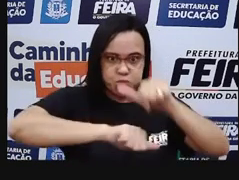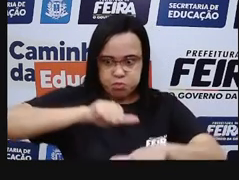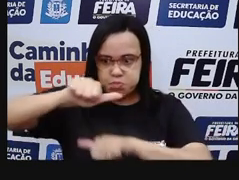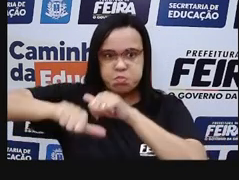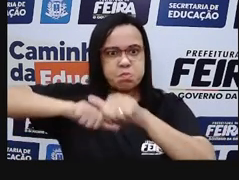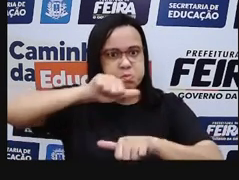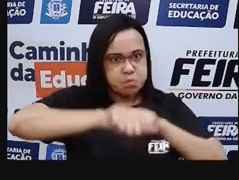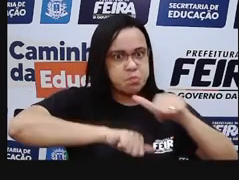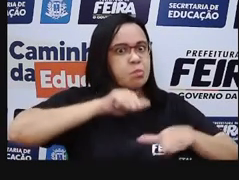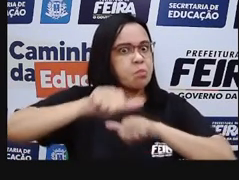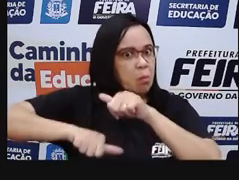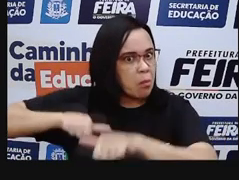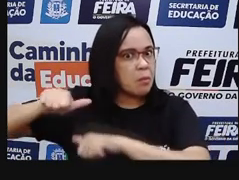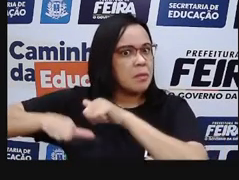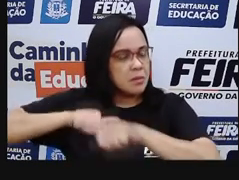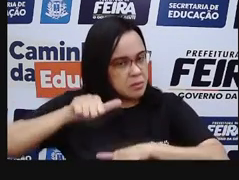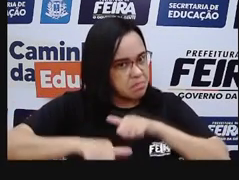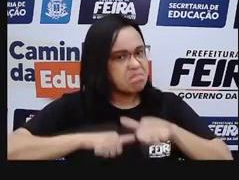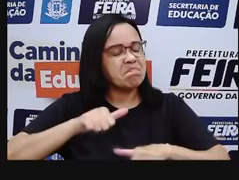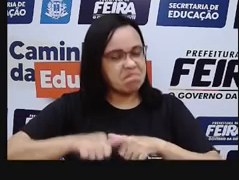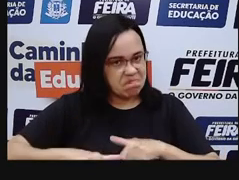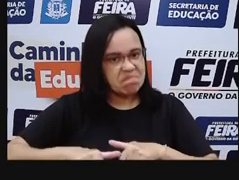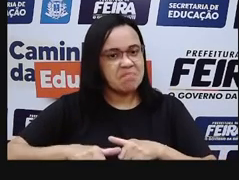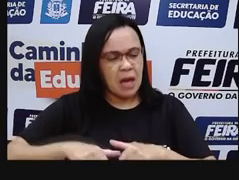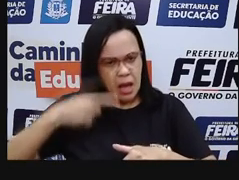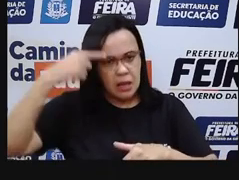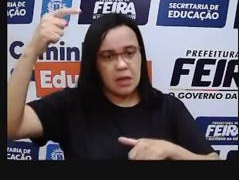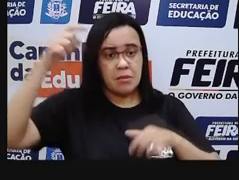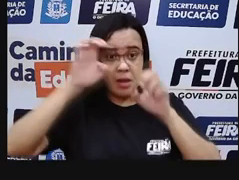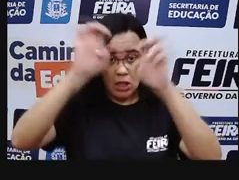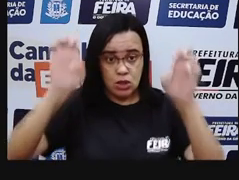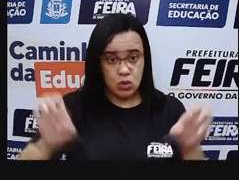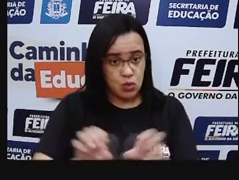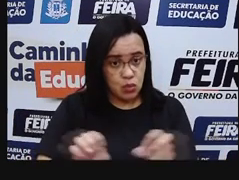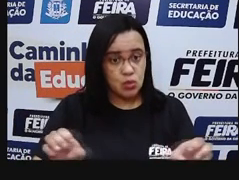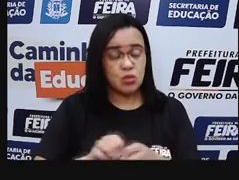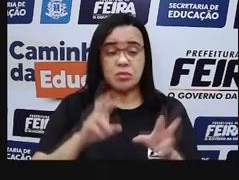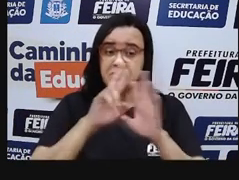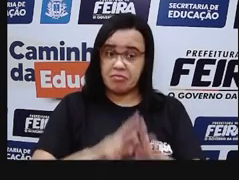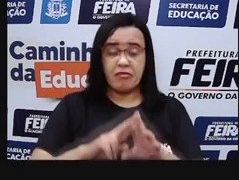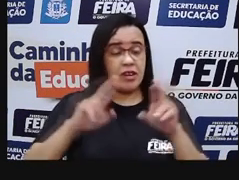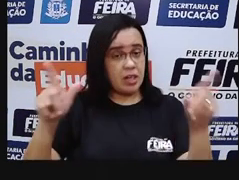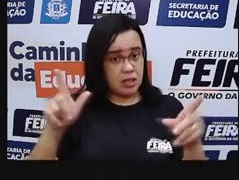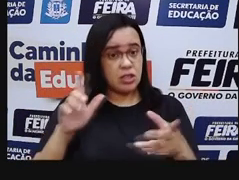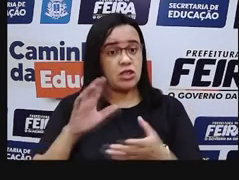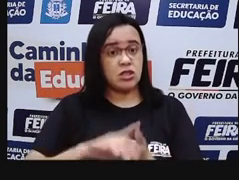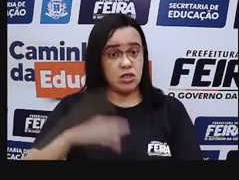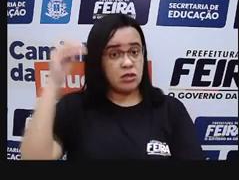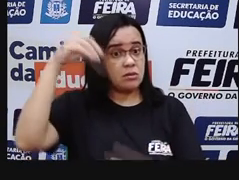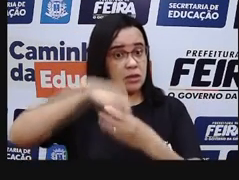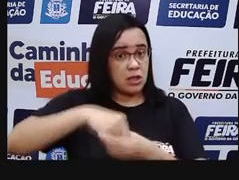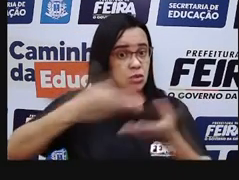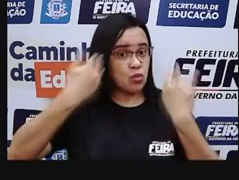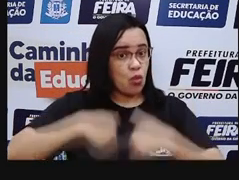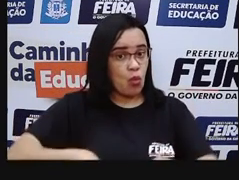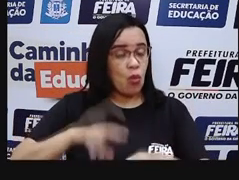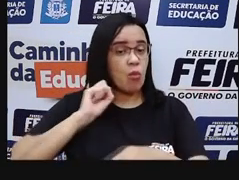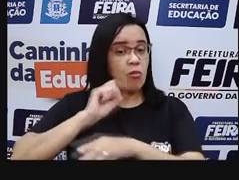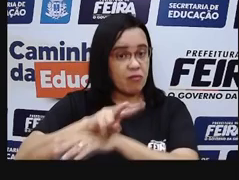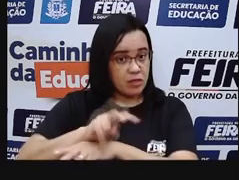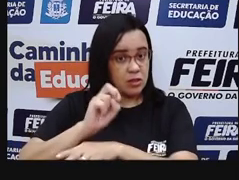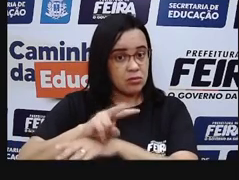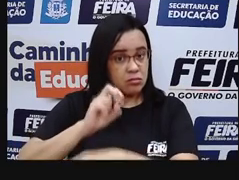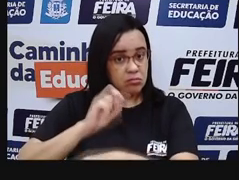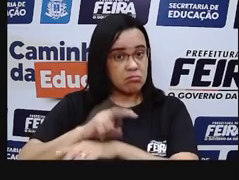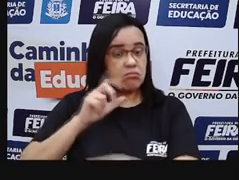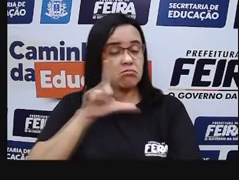formato por exemplo desse antígeno dessa isto Ah tá é no corpo desses vídeos e